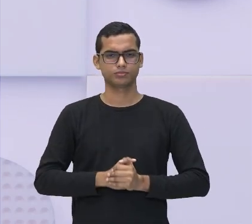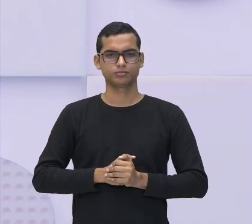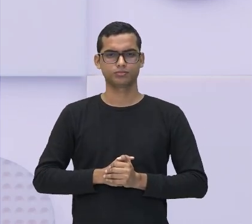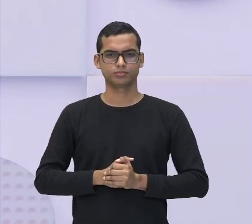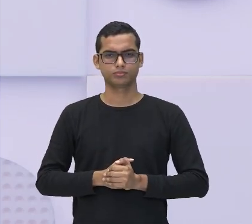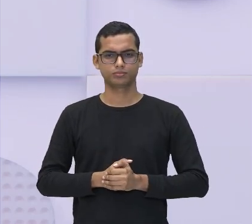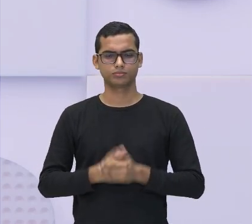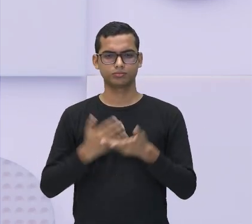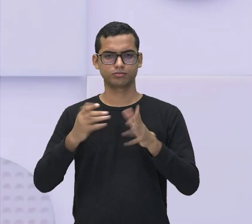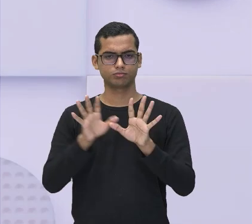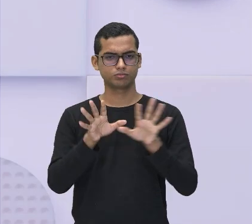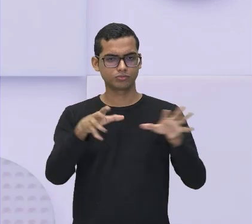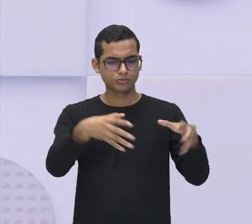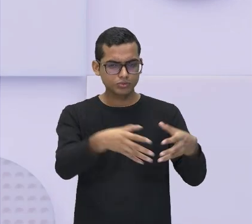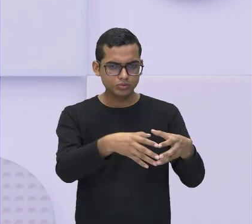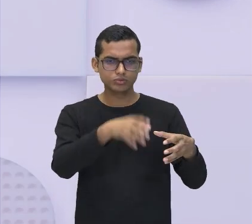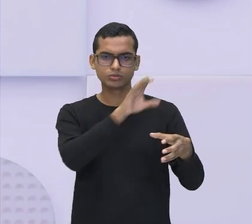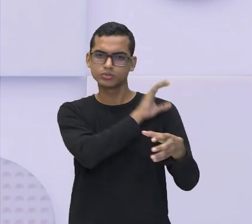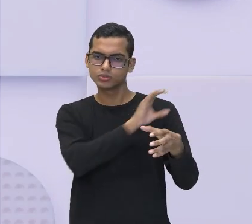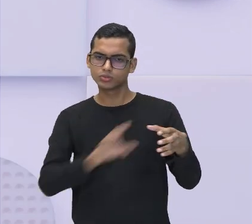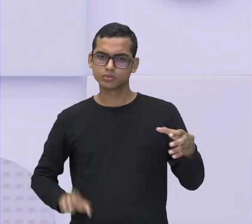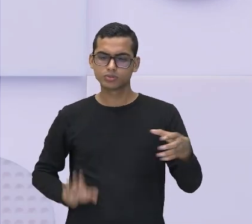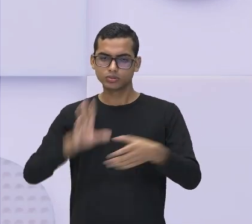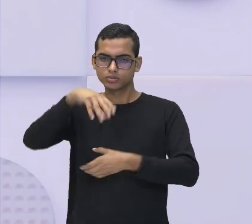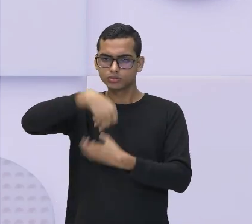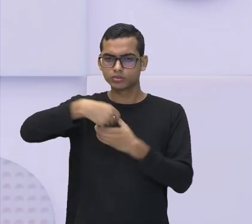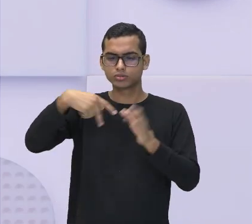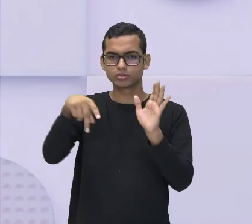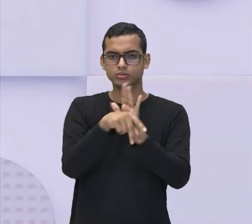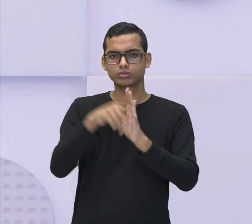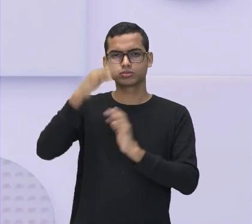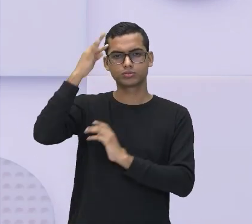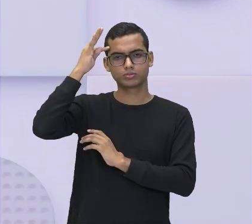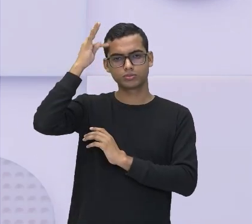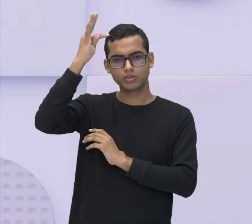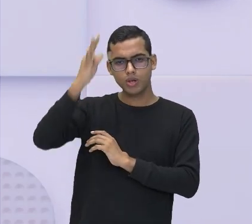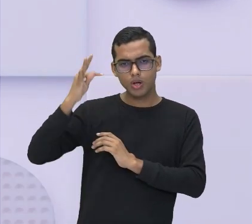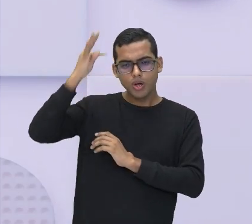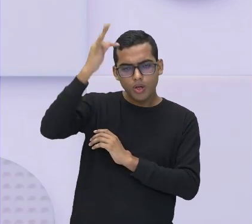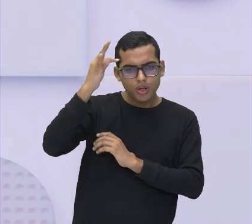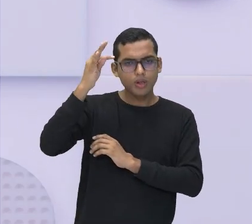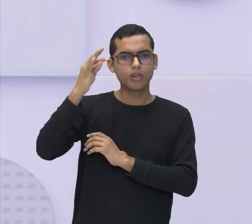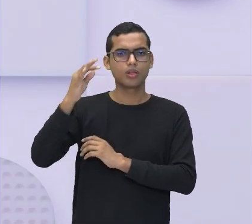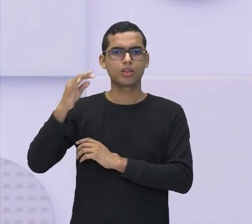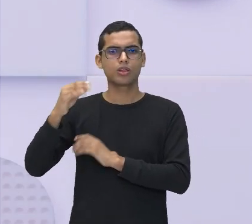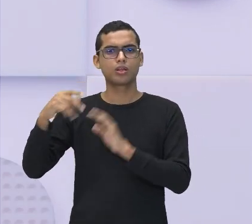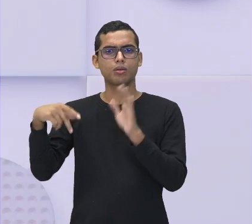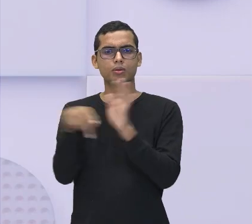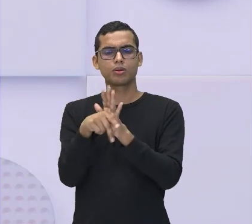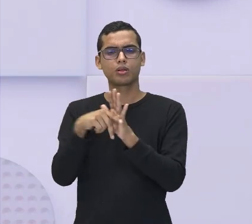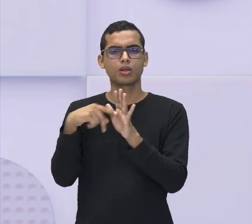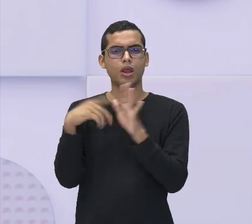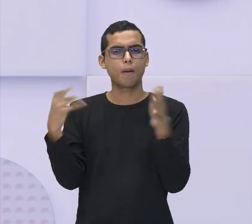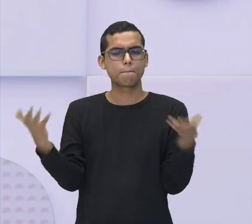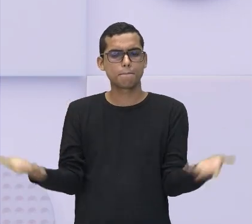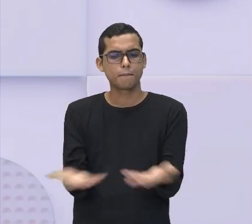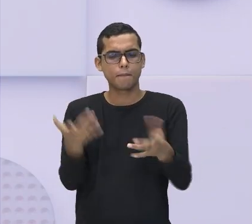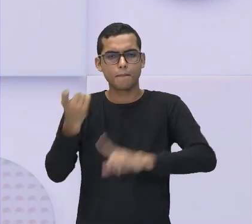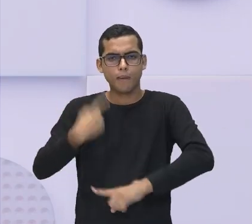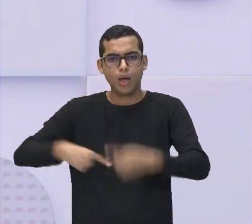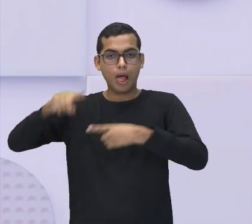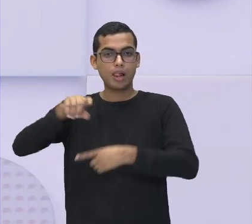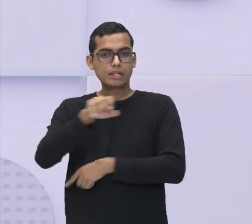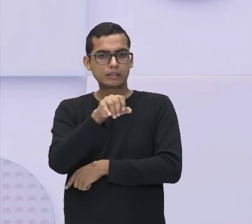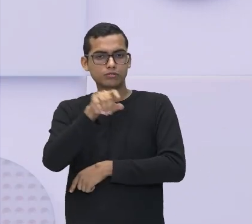comunidades cristãs usam na sua teologia o discurso, por exemplo, da teologia da prosperidade, que você só é bom,